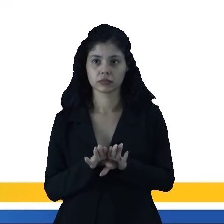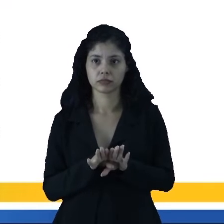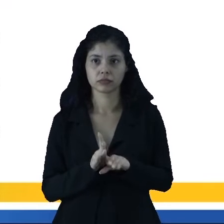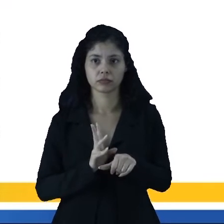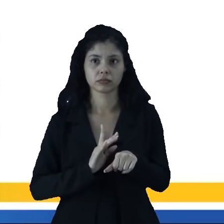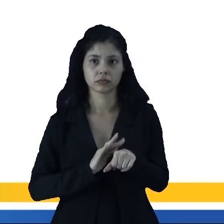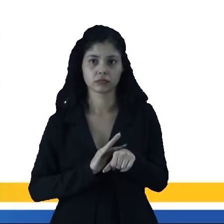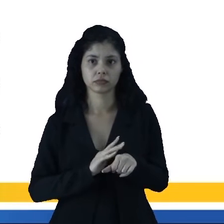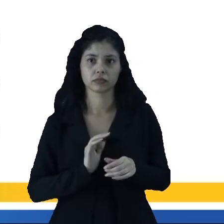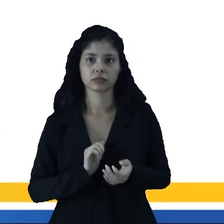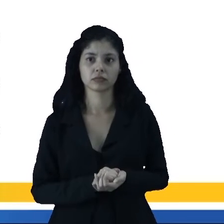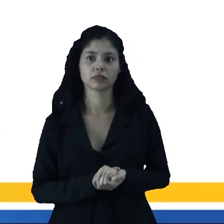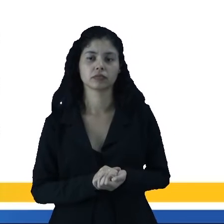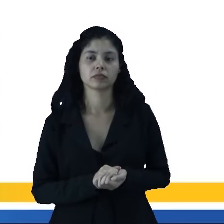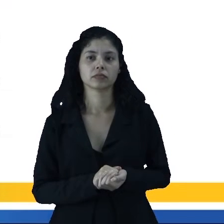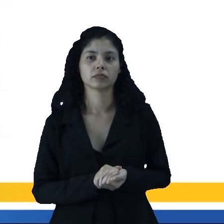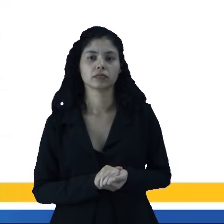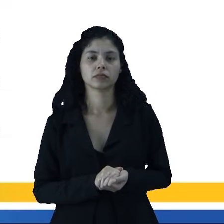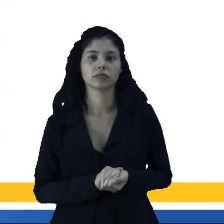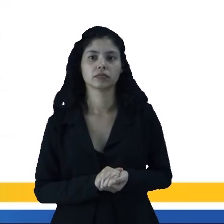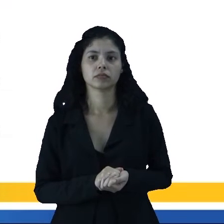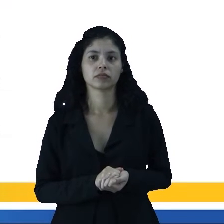representam a doença. E